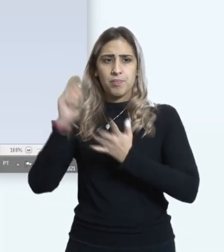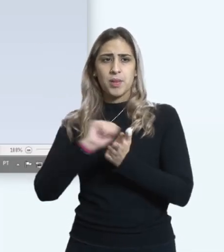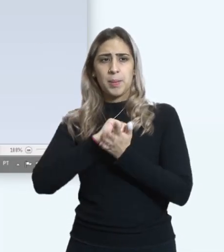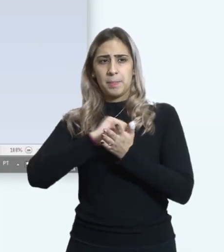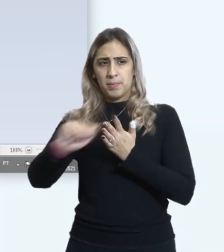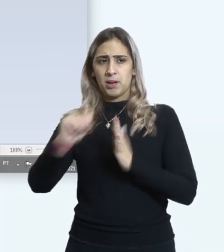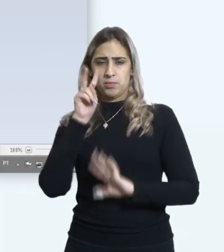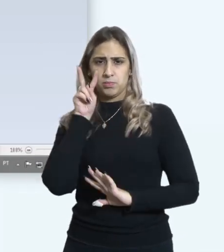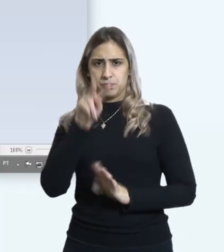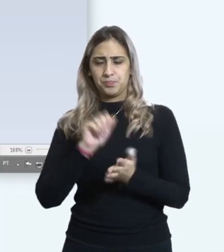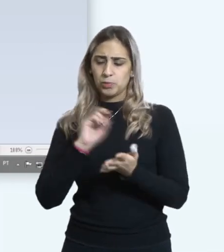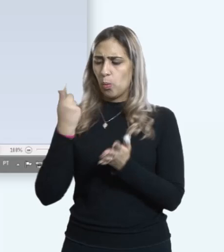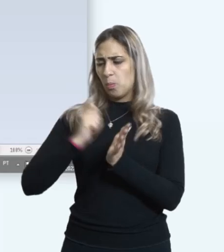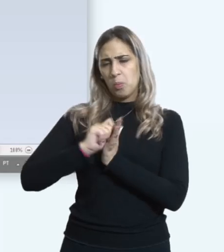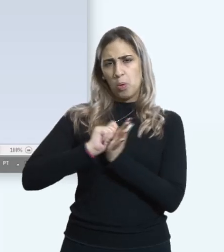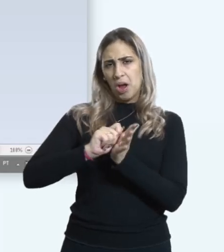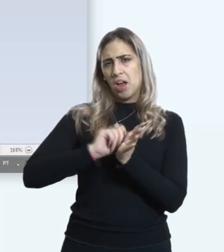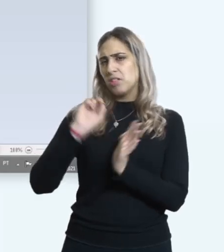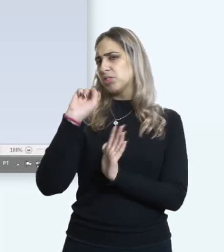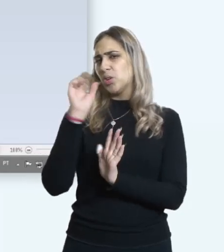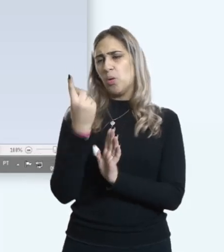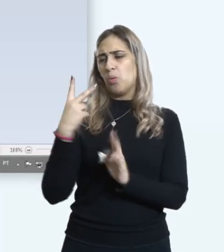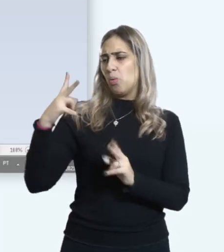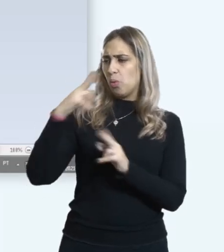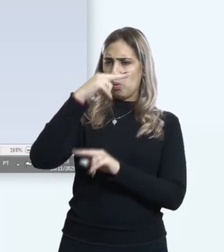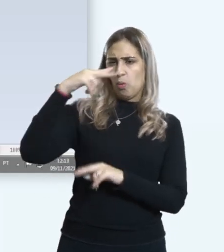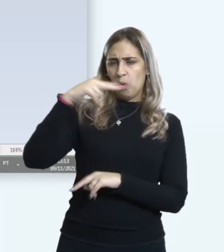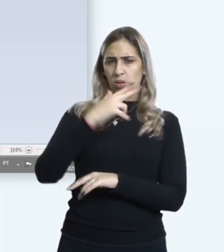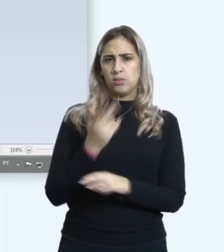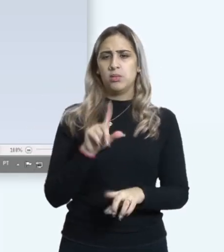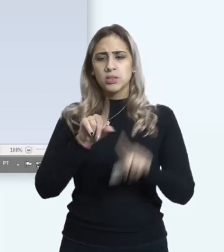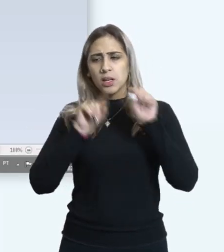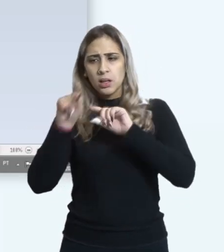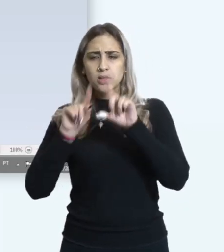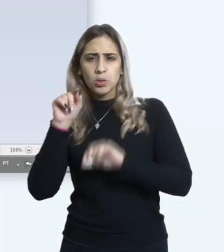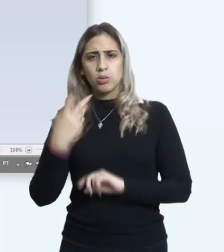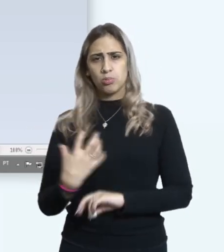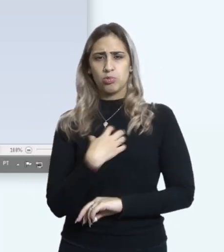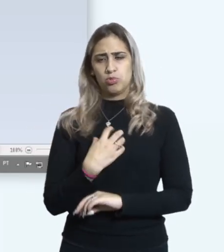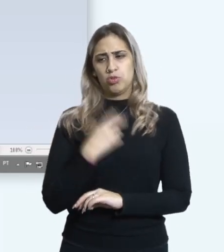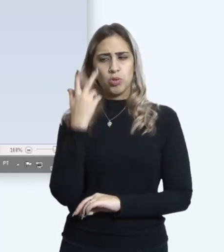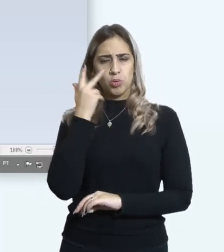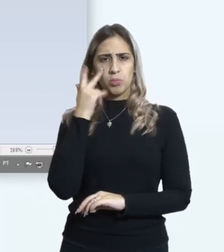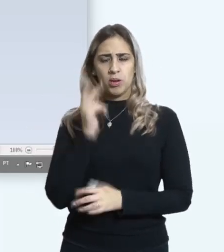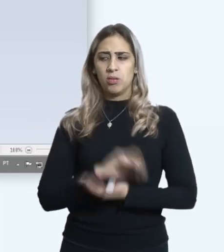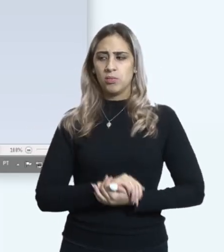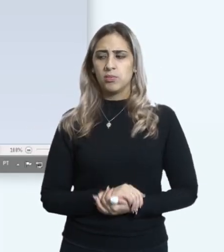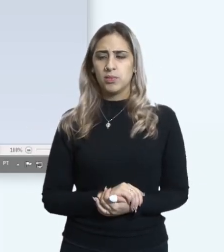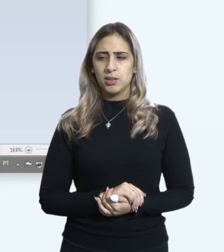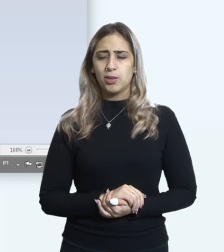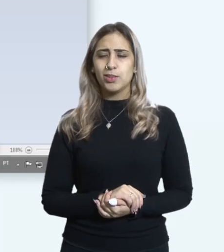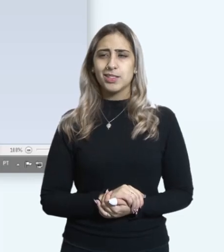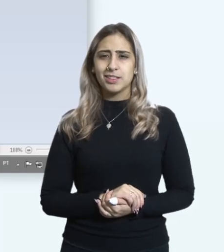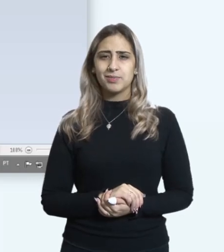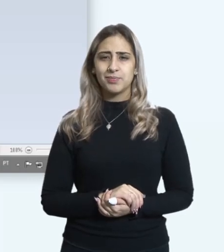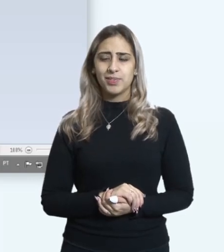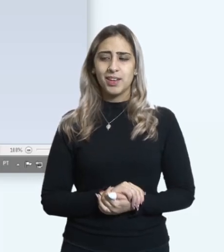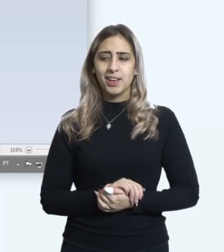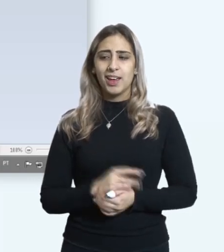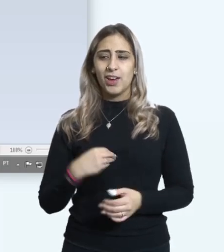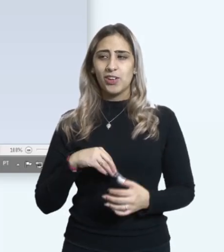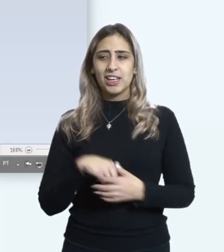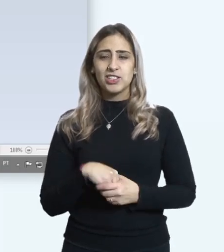pode ser com a borrachinha, pode ser selecionando assim e dando um delete. E aí você